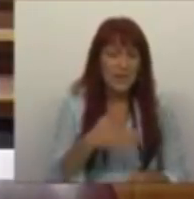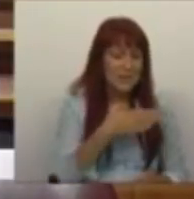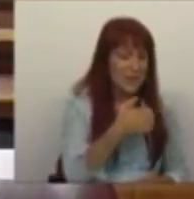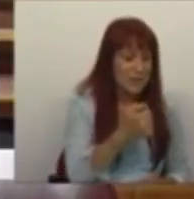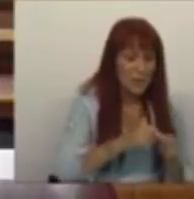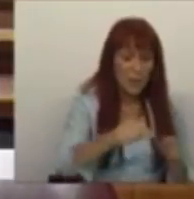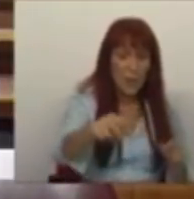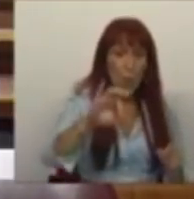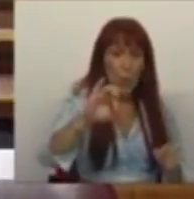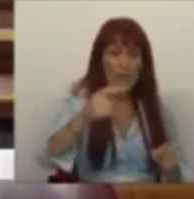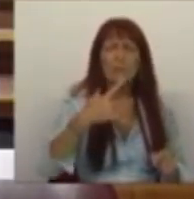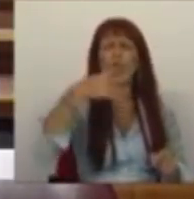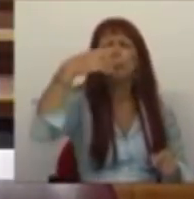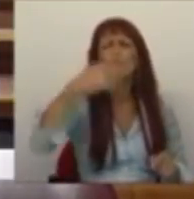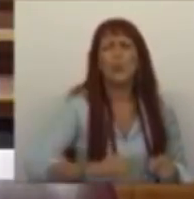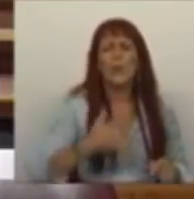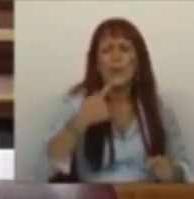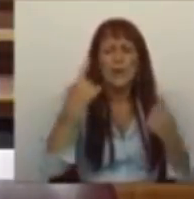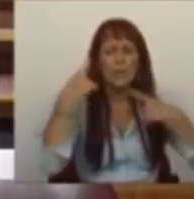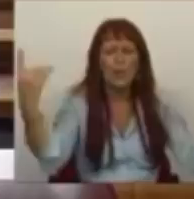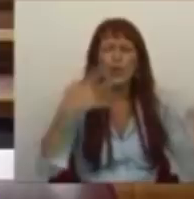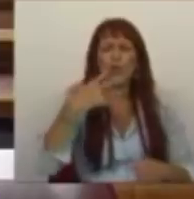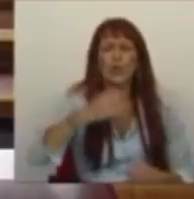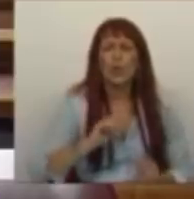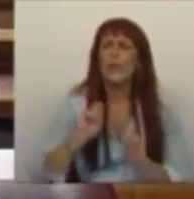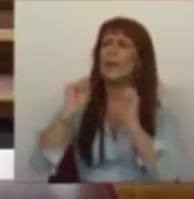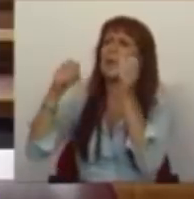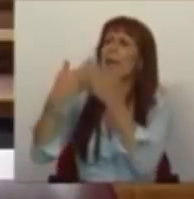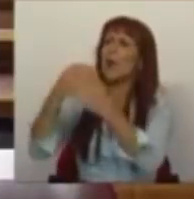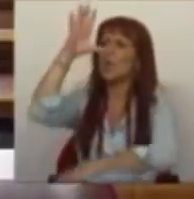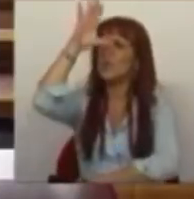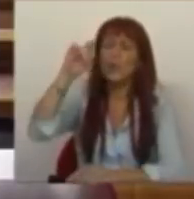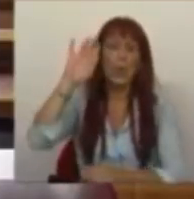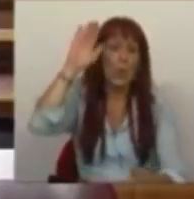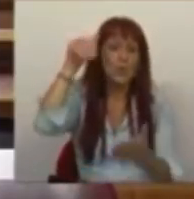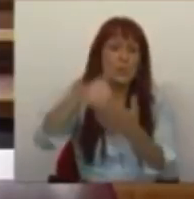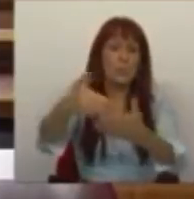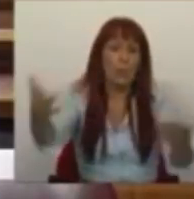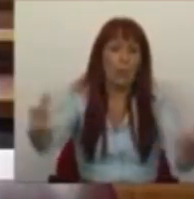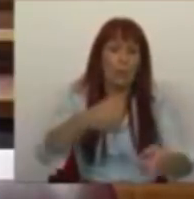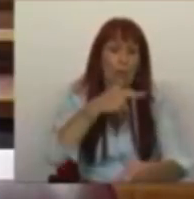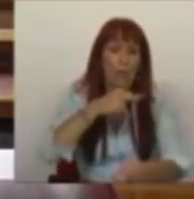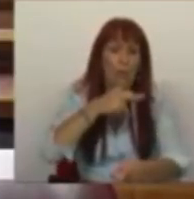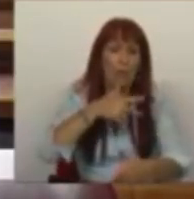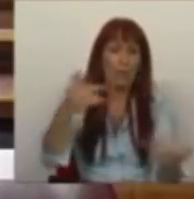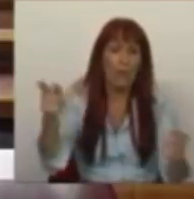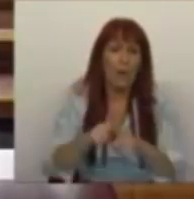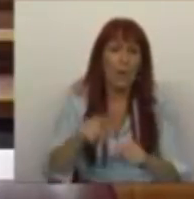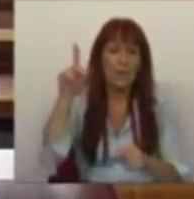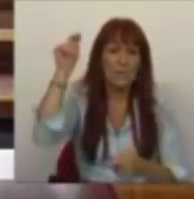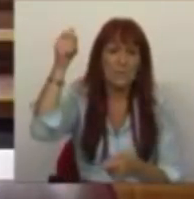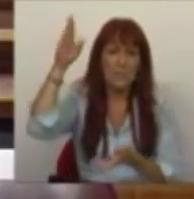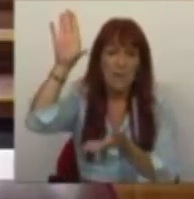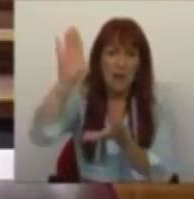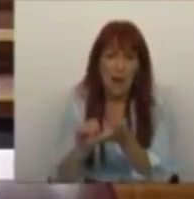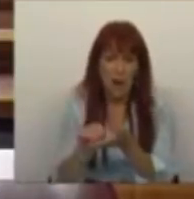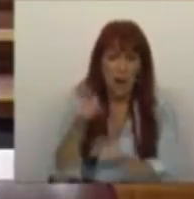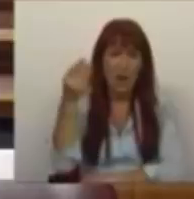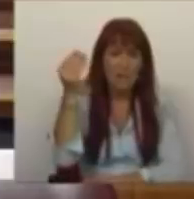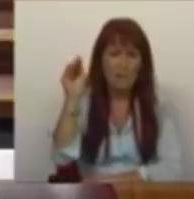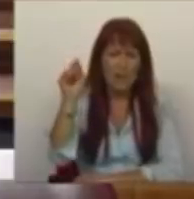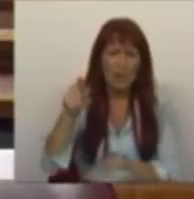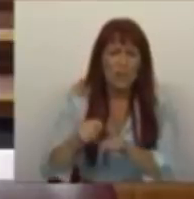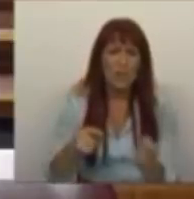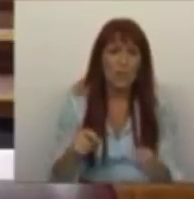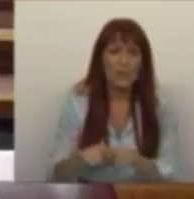75 e 85, foi toda pública, toda nacionalizada. E os resultados foram catastróficos. A descapitalização da banca dessa altura